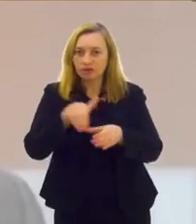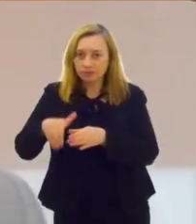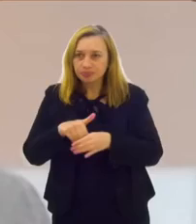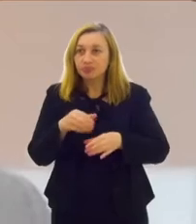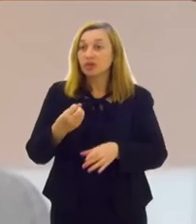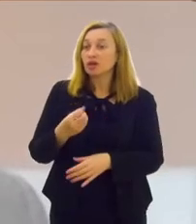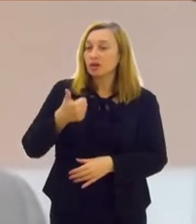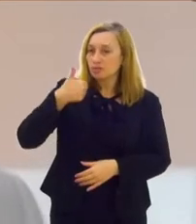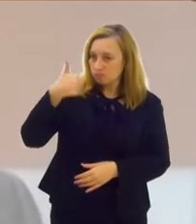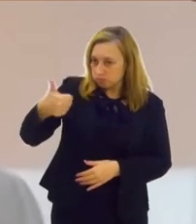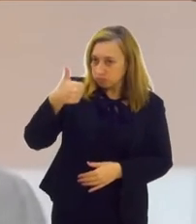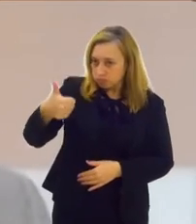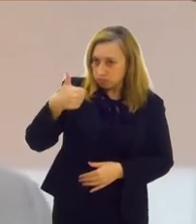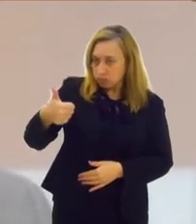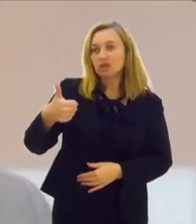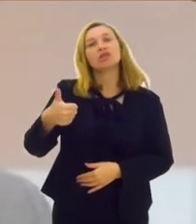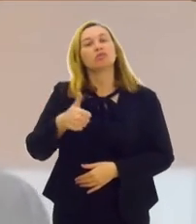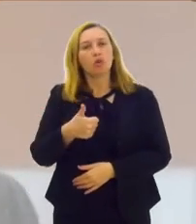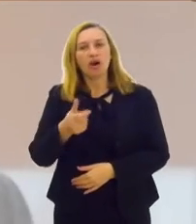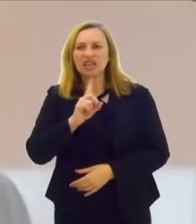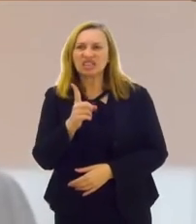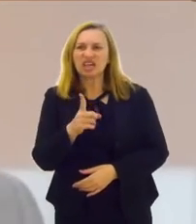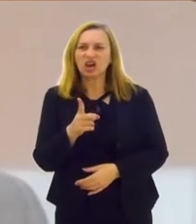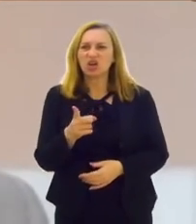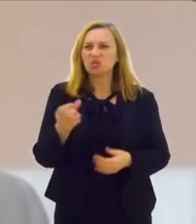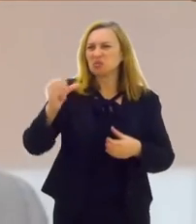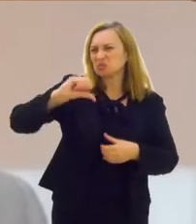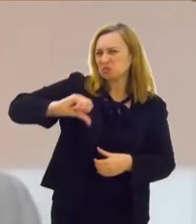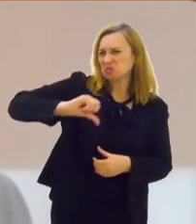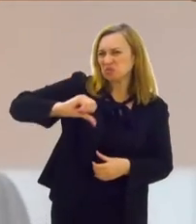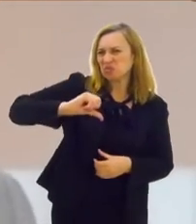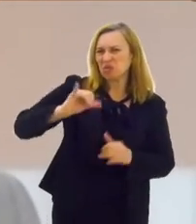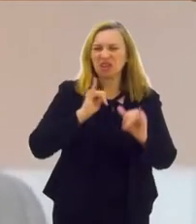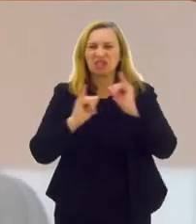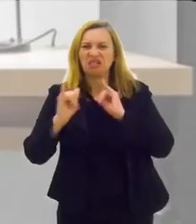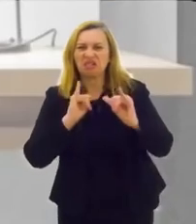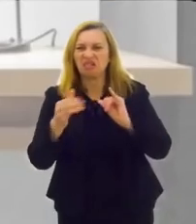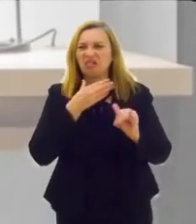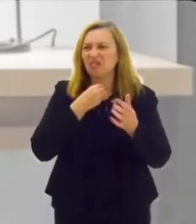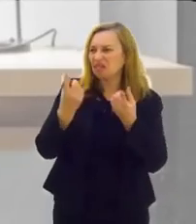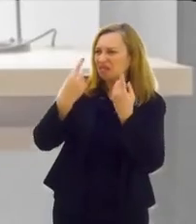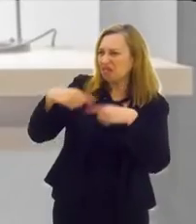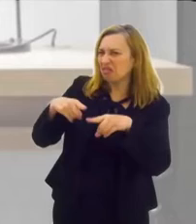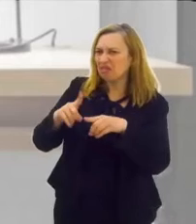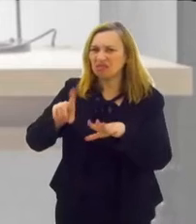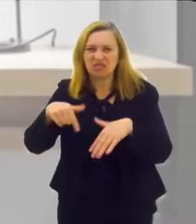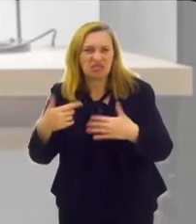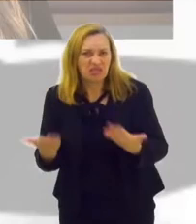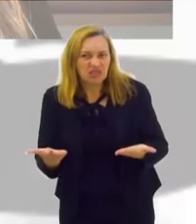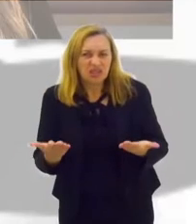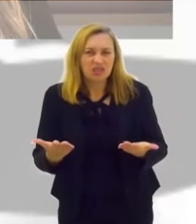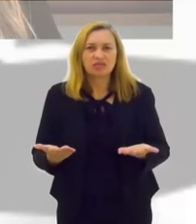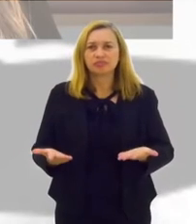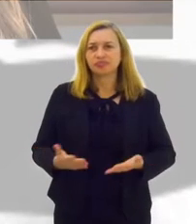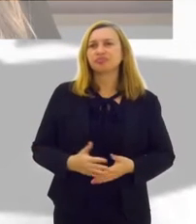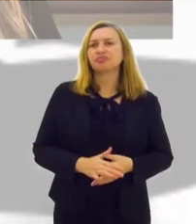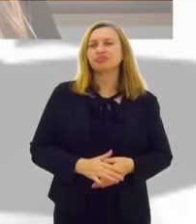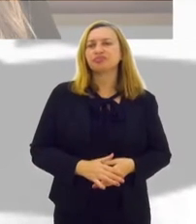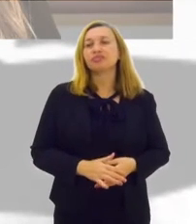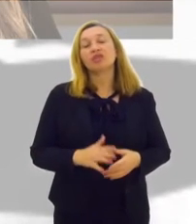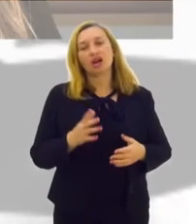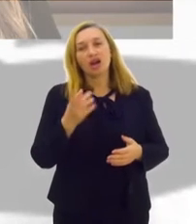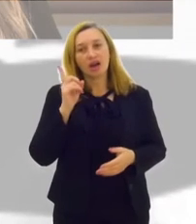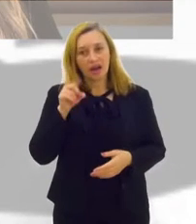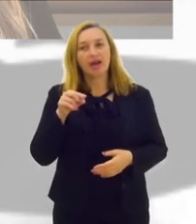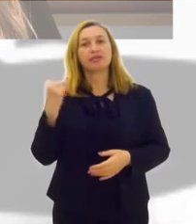ser propositiva e ser positiva, e não propaganda negativa, propaganda de ataques, de inverdades e por aí